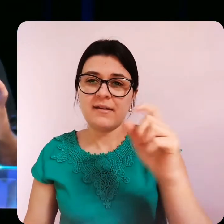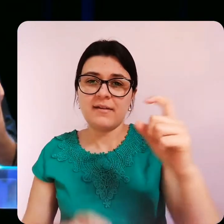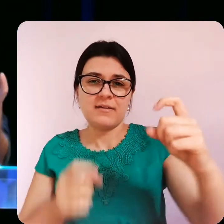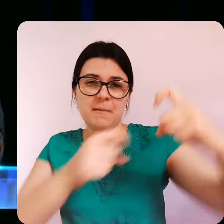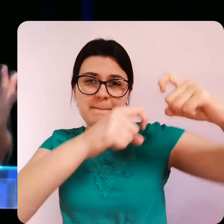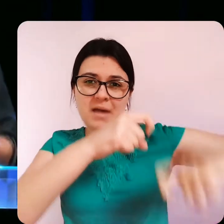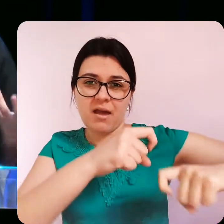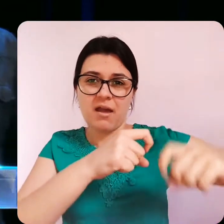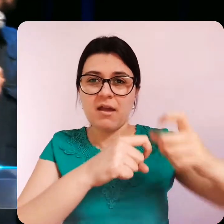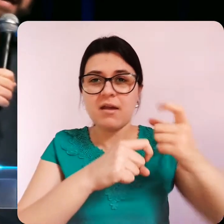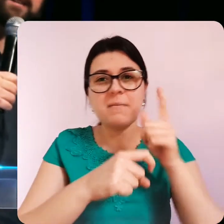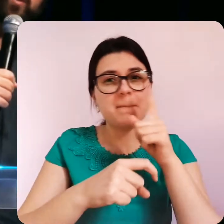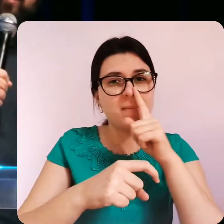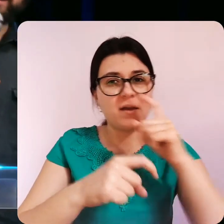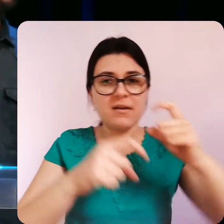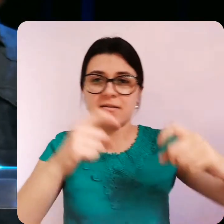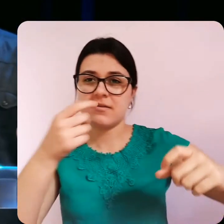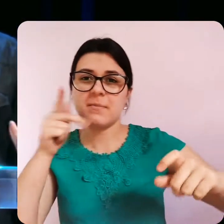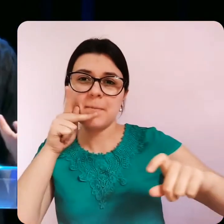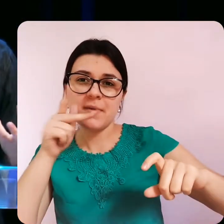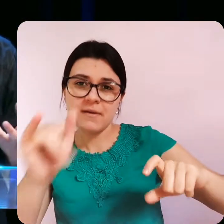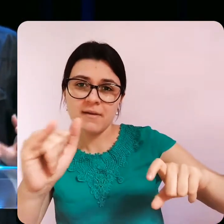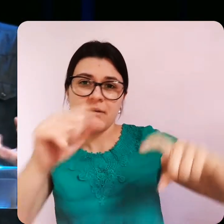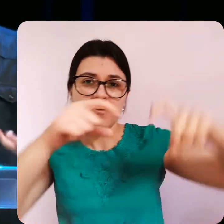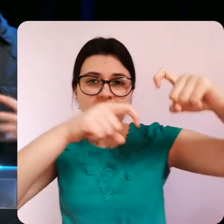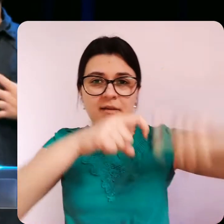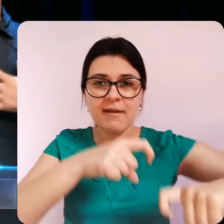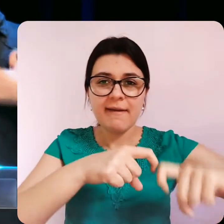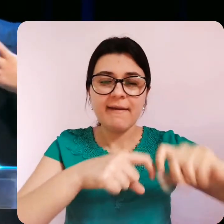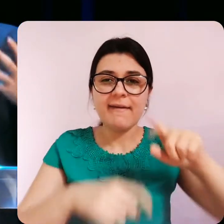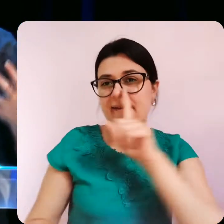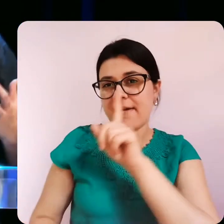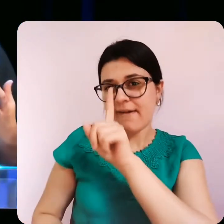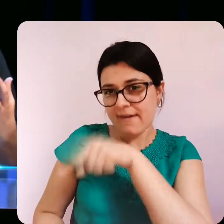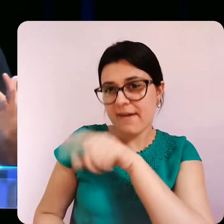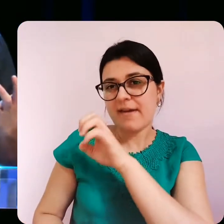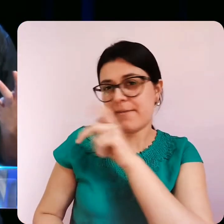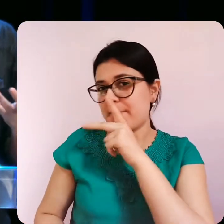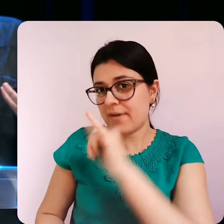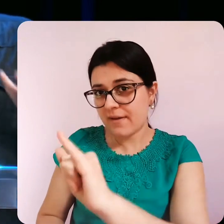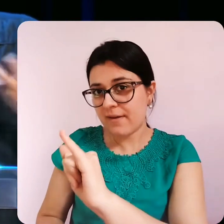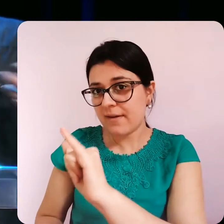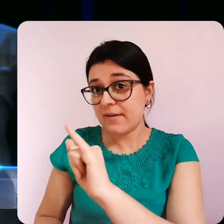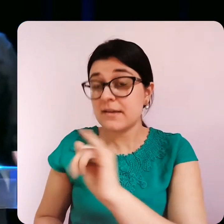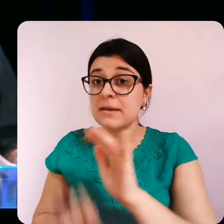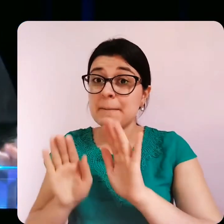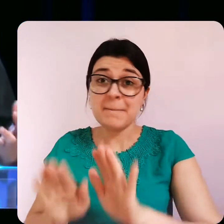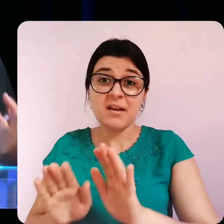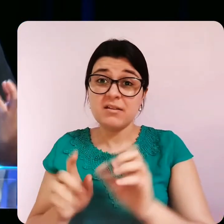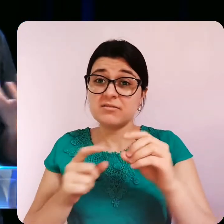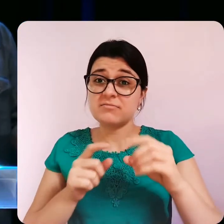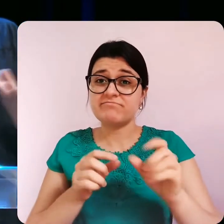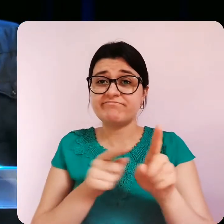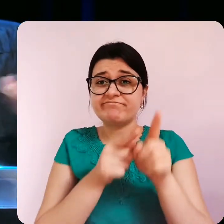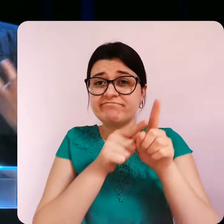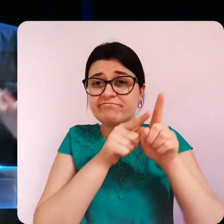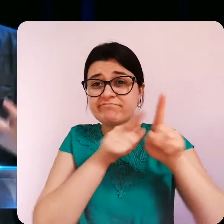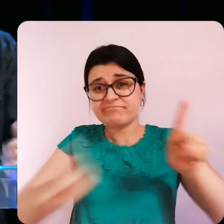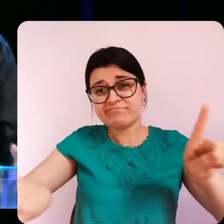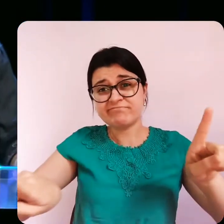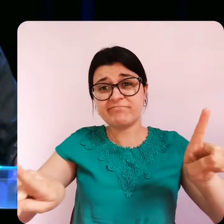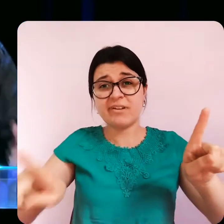teve relações complicadas com o pai biológico, e que ele diz de peito aberto, né? Meu pai é quem me criou, pai é quem tem